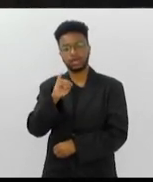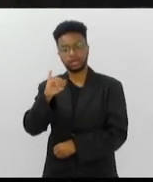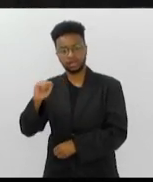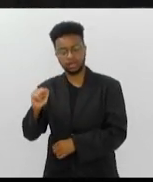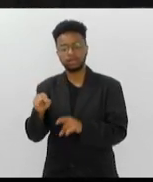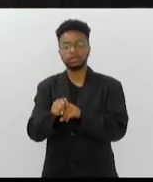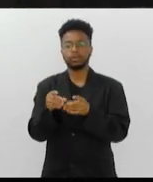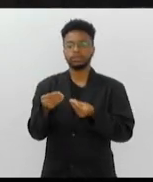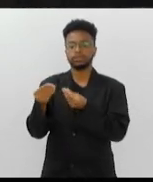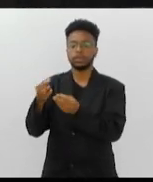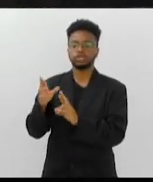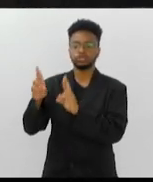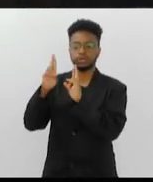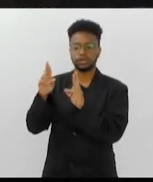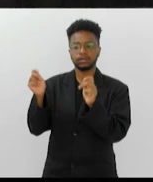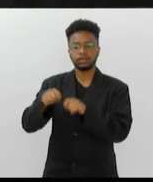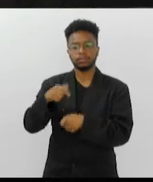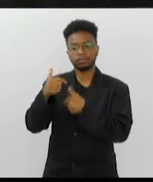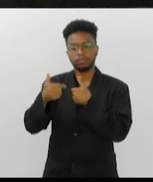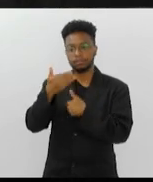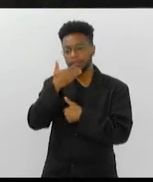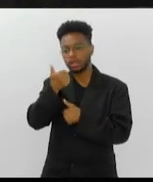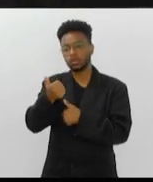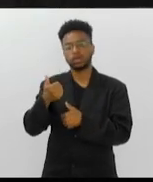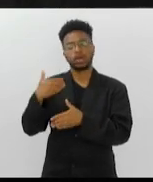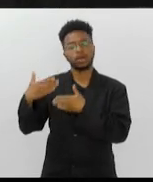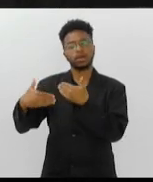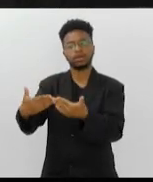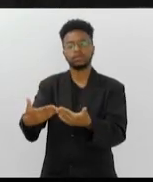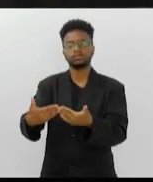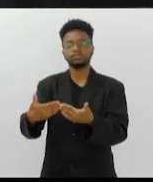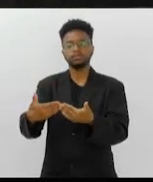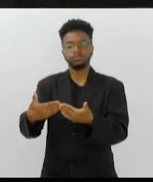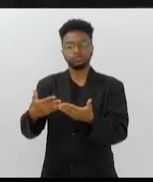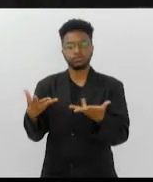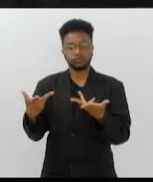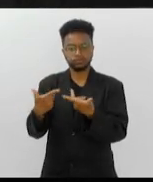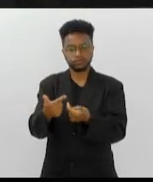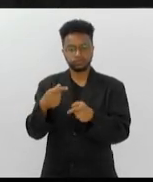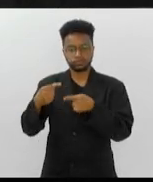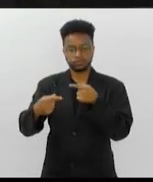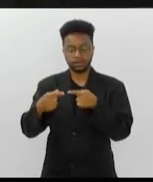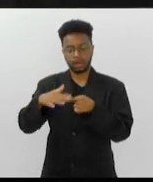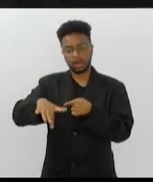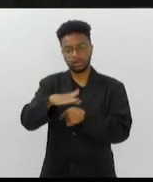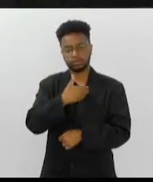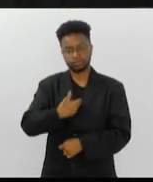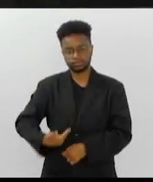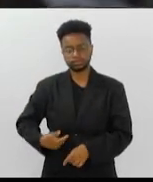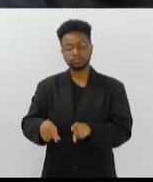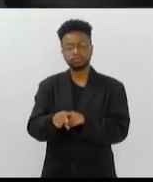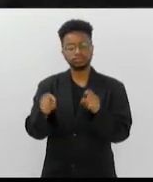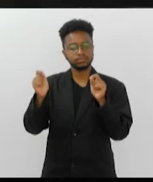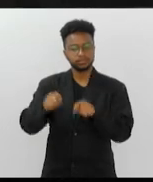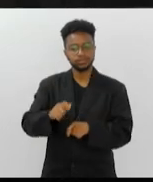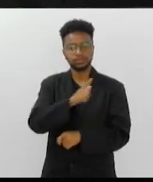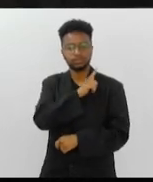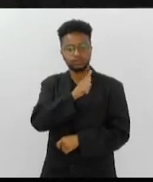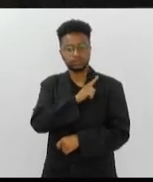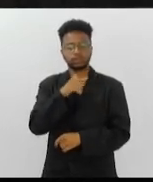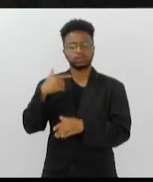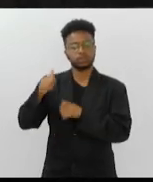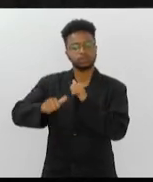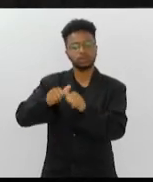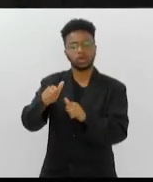a esperança de que é possível melhorar a qualidade dos serviços públicos, de que é possível fazer uma gestão transformadora, com honra, com honestidade,